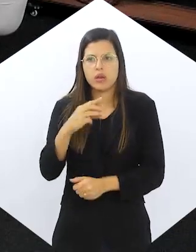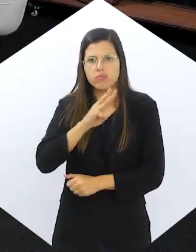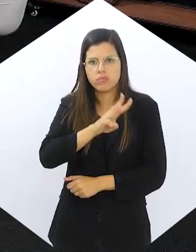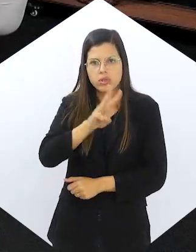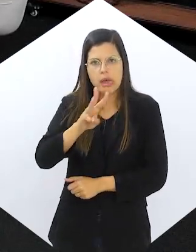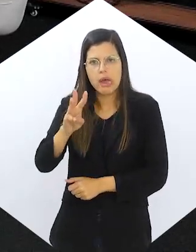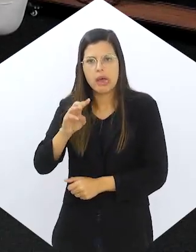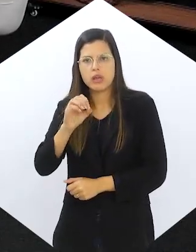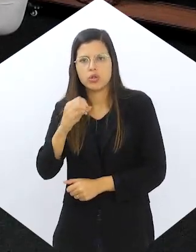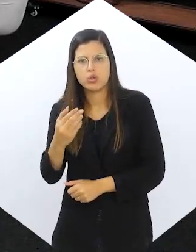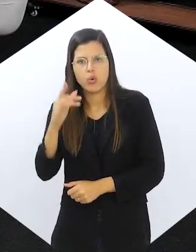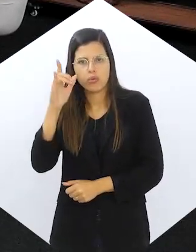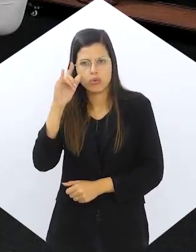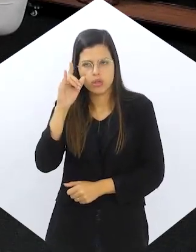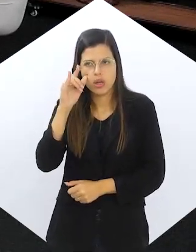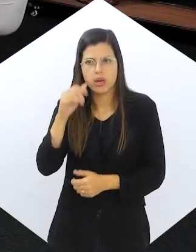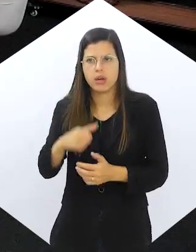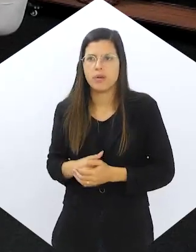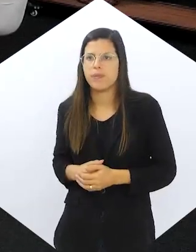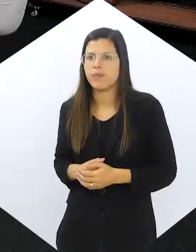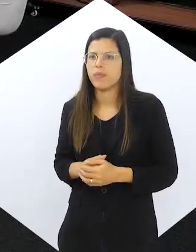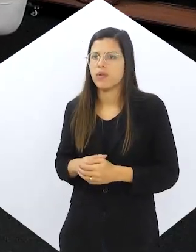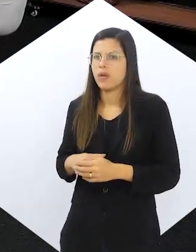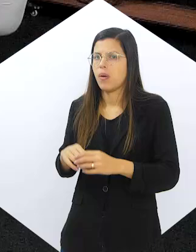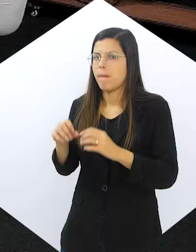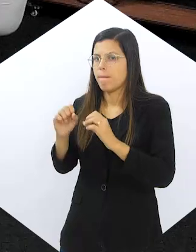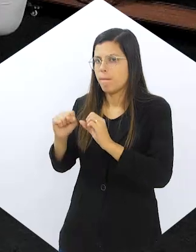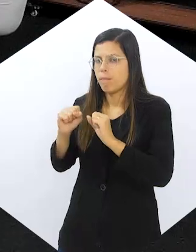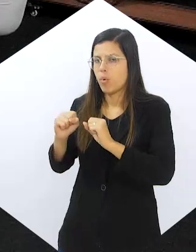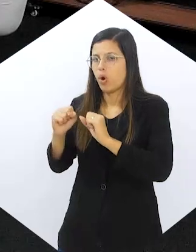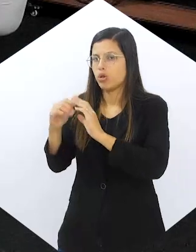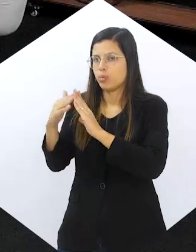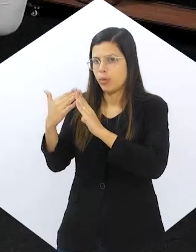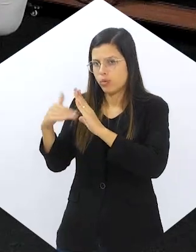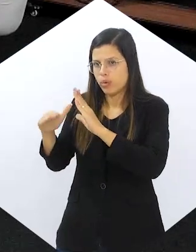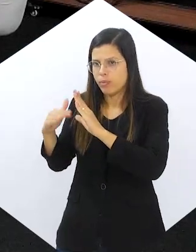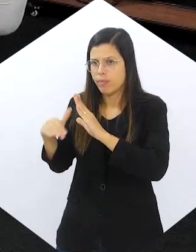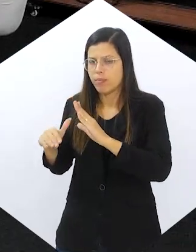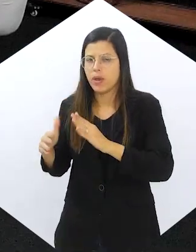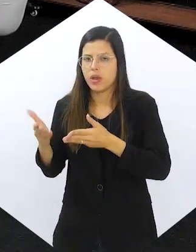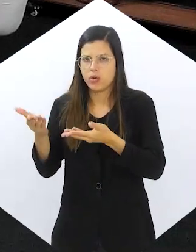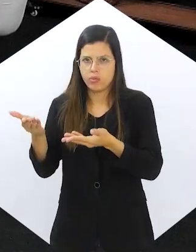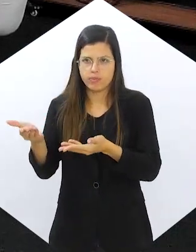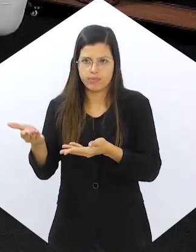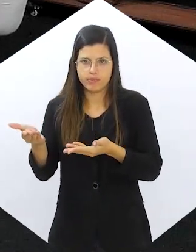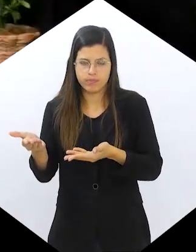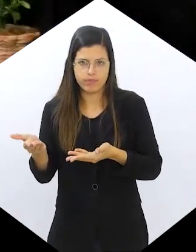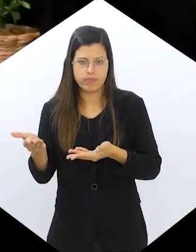algum Instagram que as pessoas possam saber isso? Eles podem entrar em contato com a gente pelo e-mail,